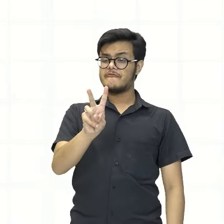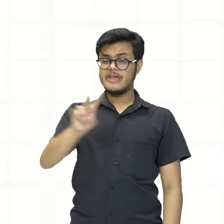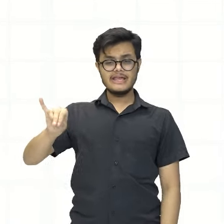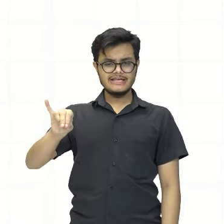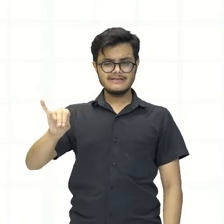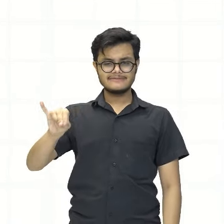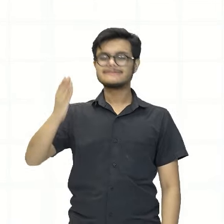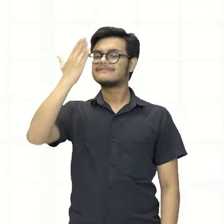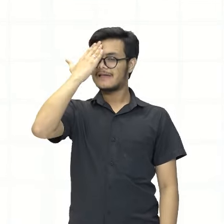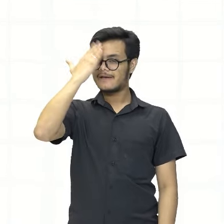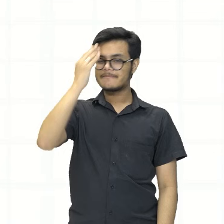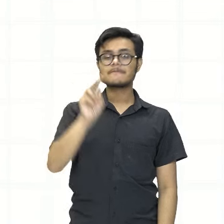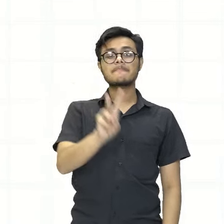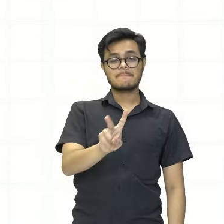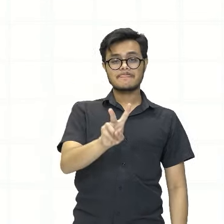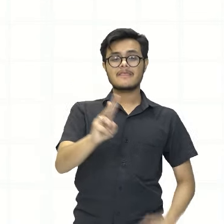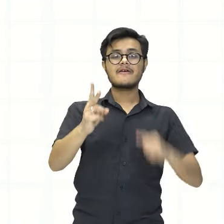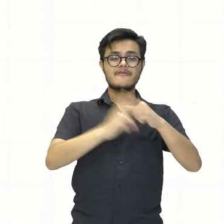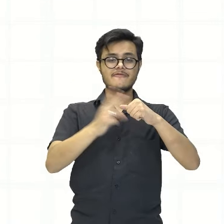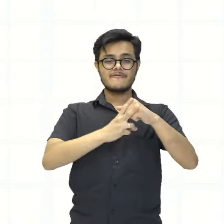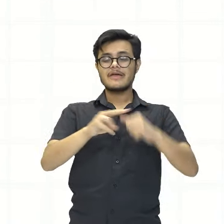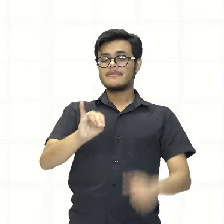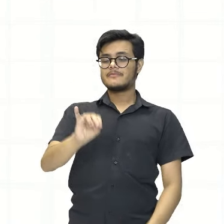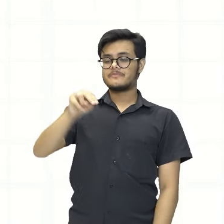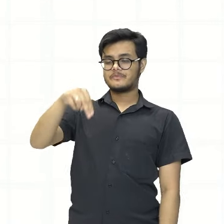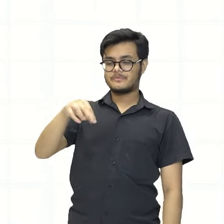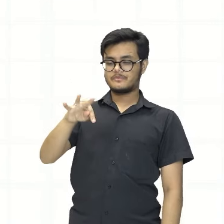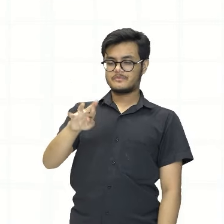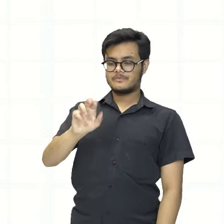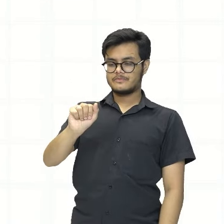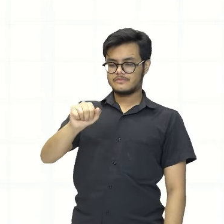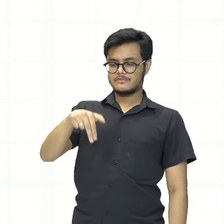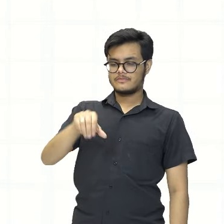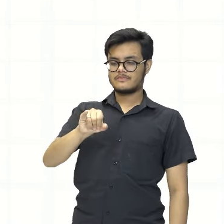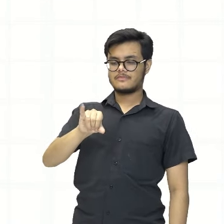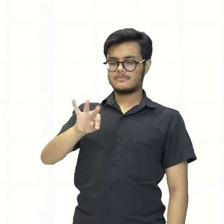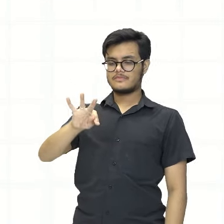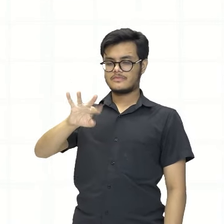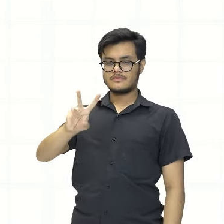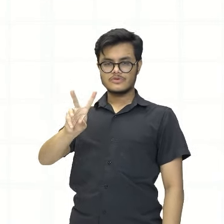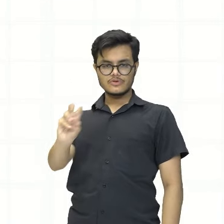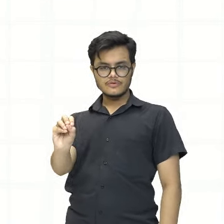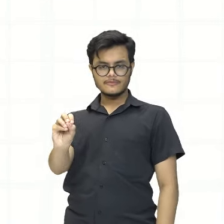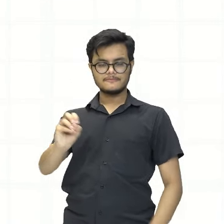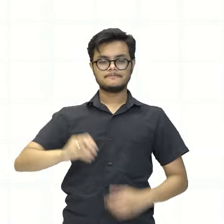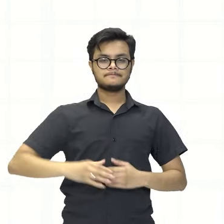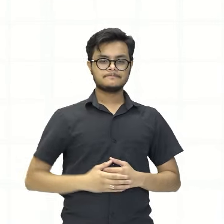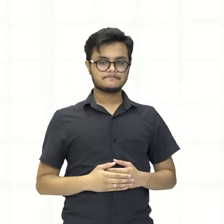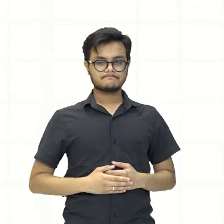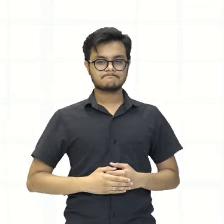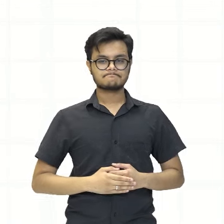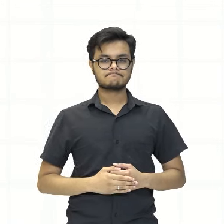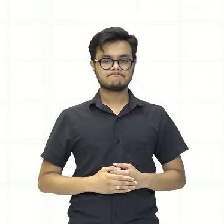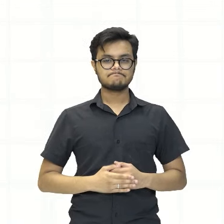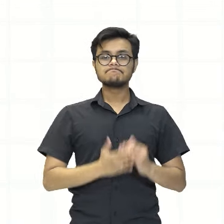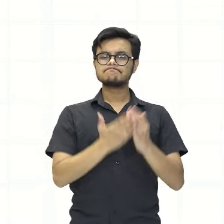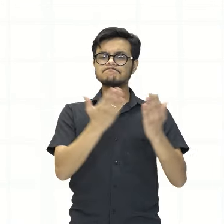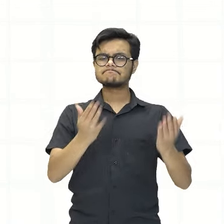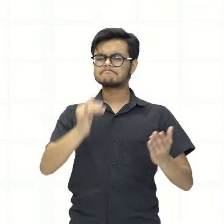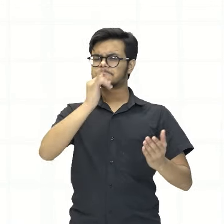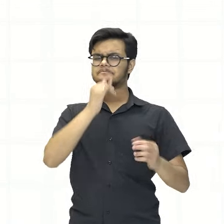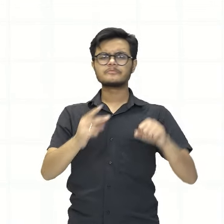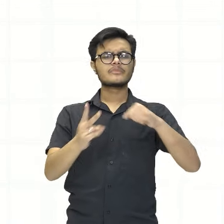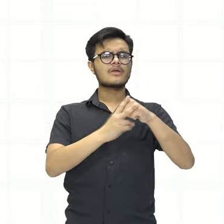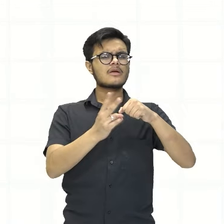gente acab acabou de conhecer a sigla vi Ok e qual é o nome do elemento que acompanha esse